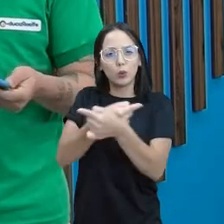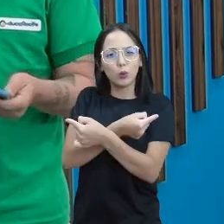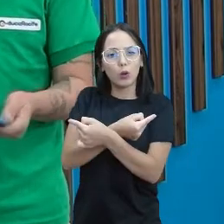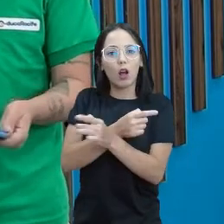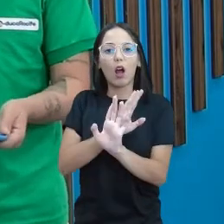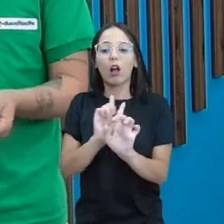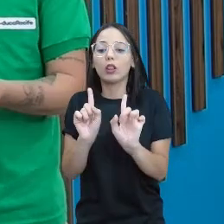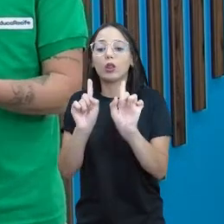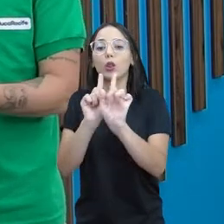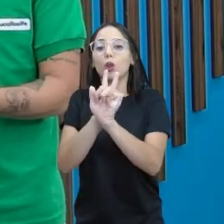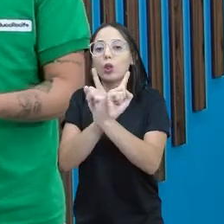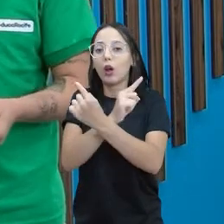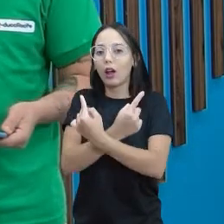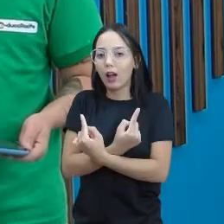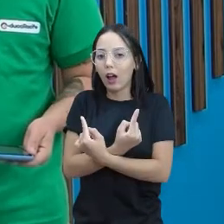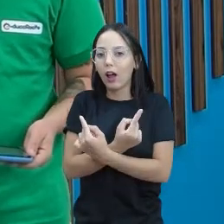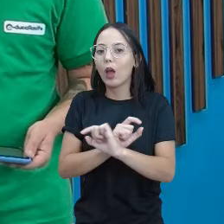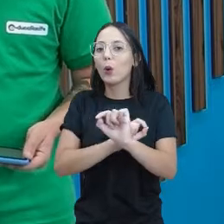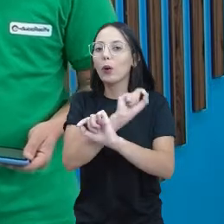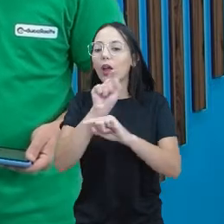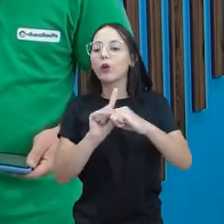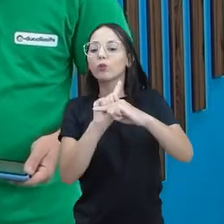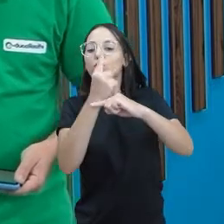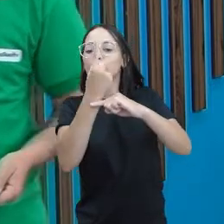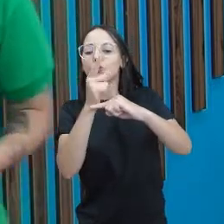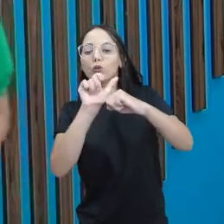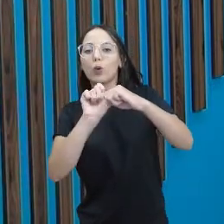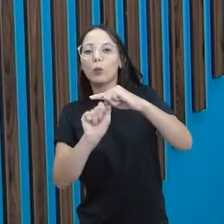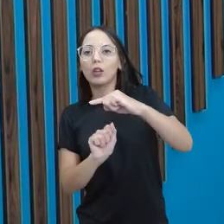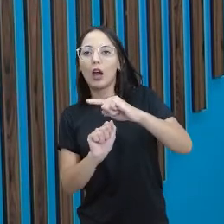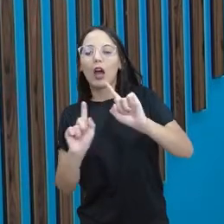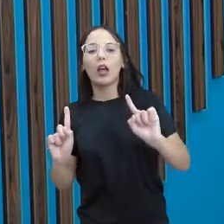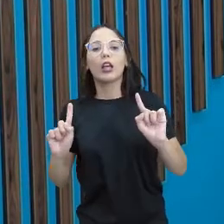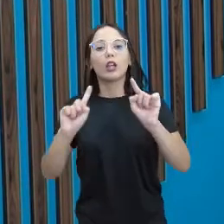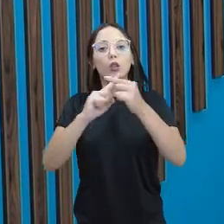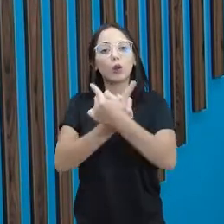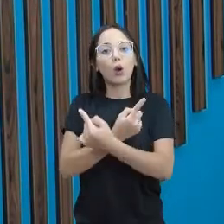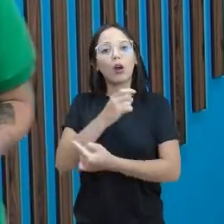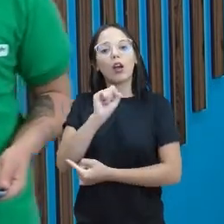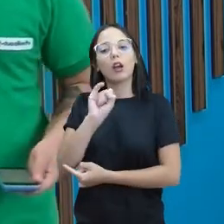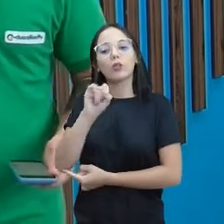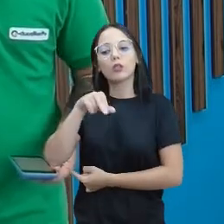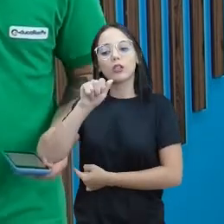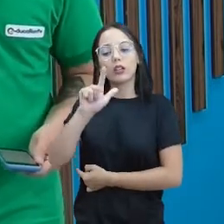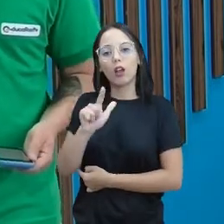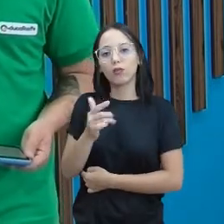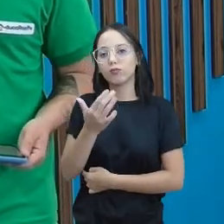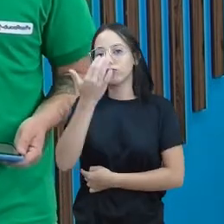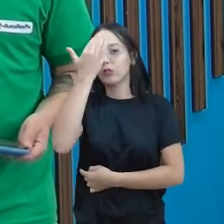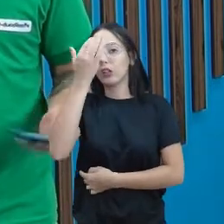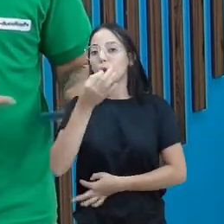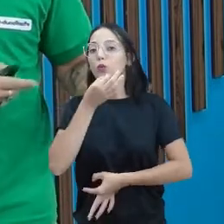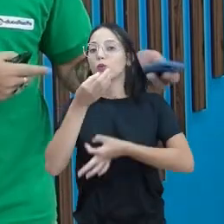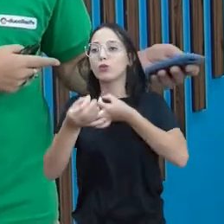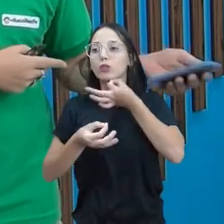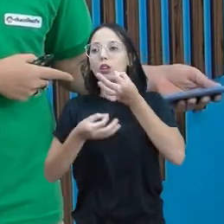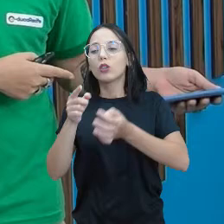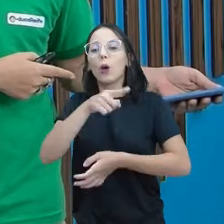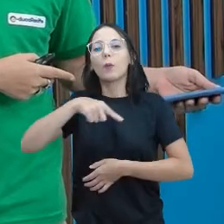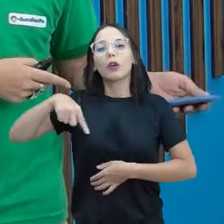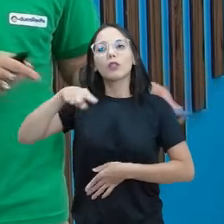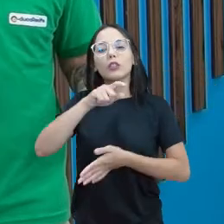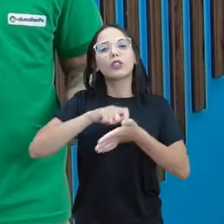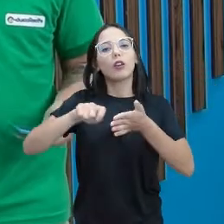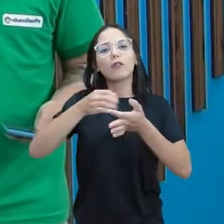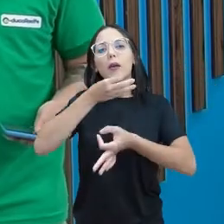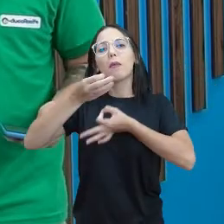aí, o inverso do número A é 1 sobre A. E troca o sinal do expoente. Fica como sugestão para você escrever ou aí